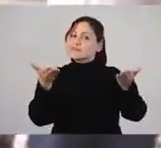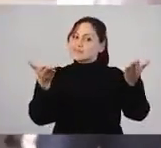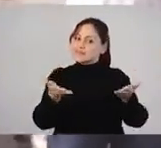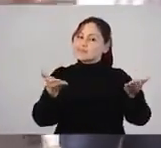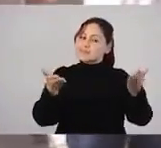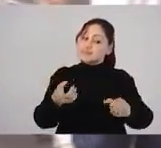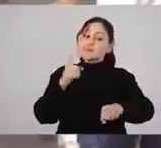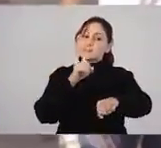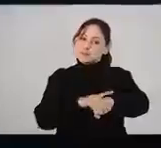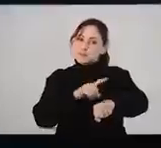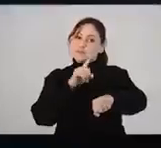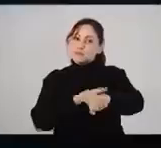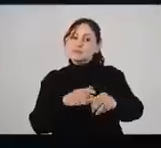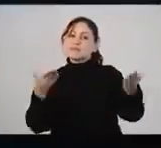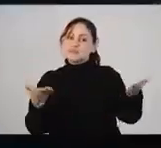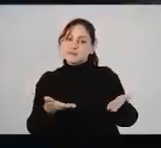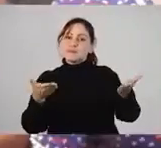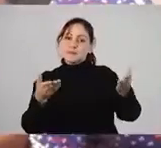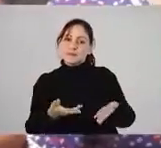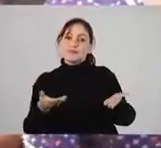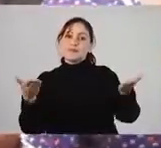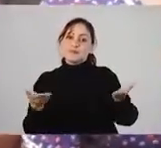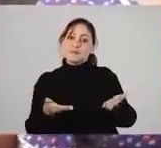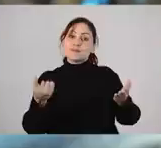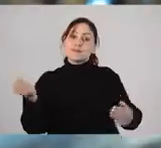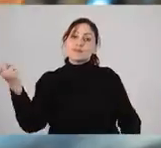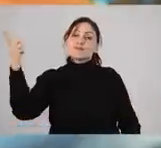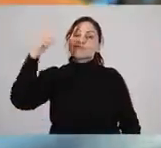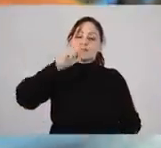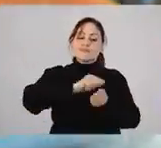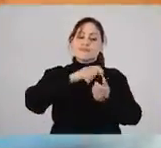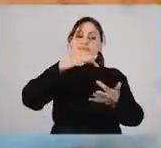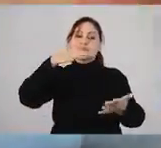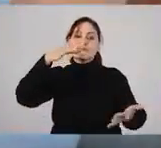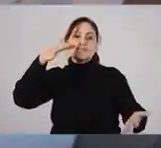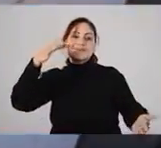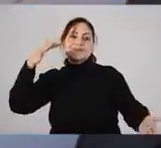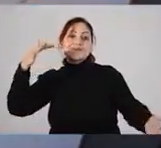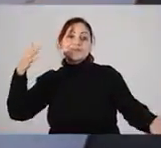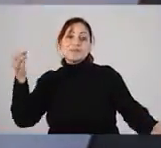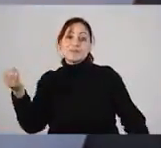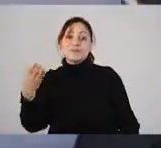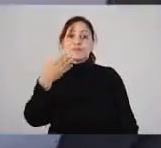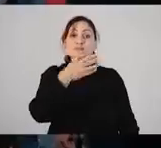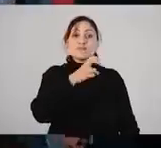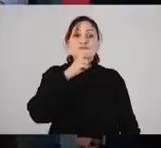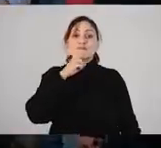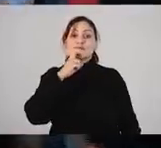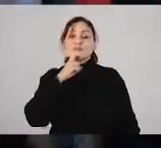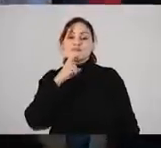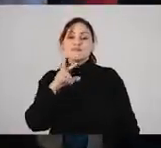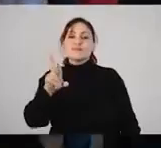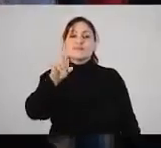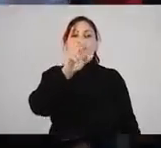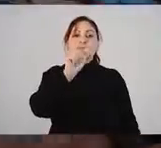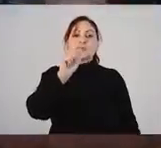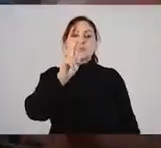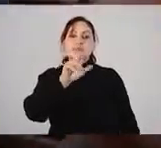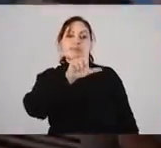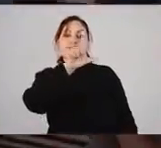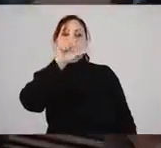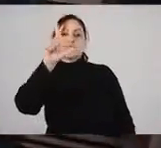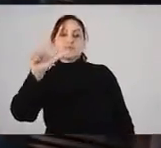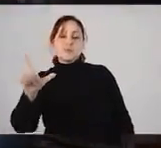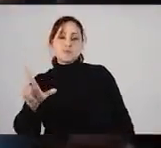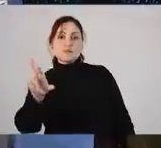futuro é agora. Chegou nossa hora de ver o sol brilhar. Vota Raul!